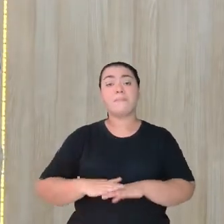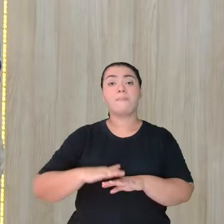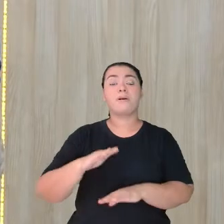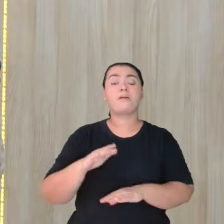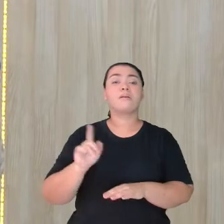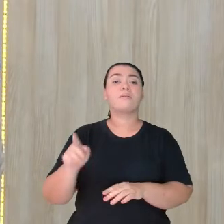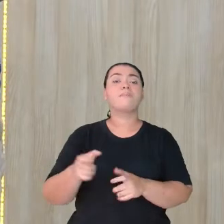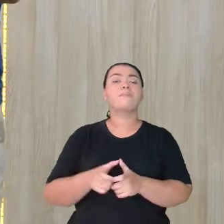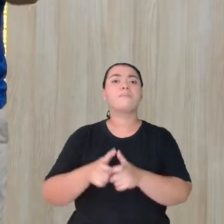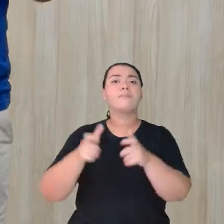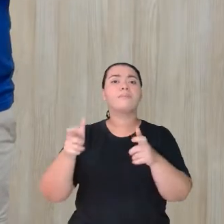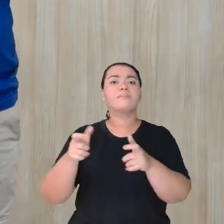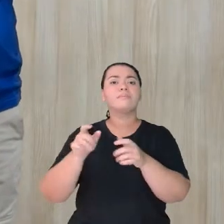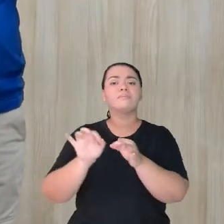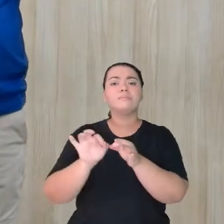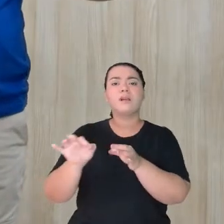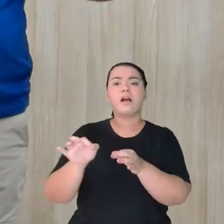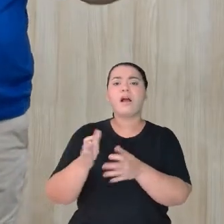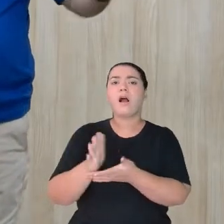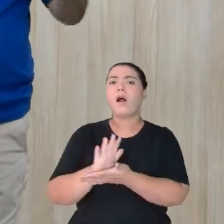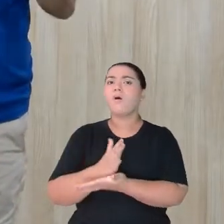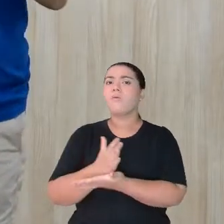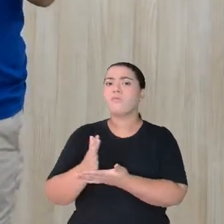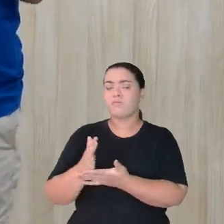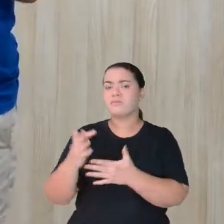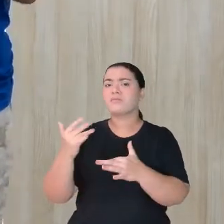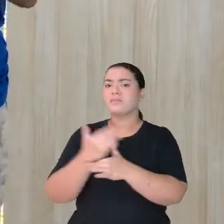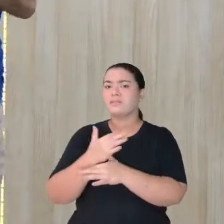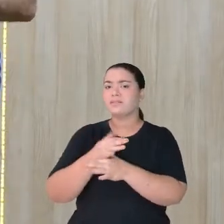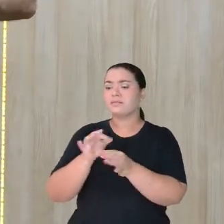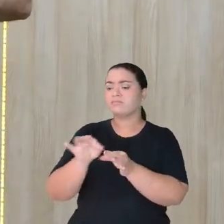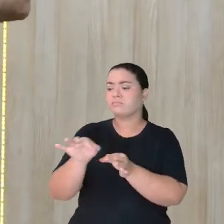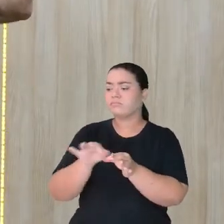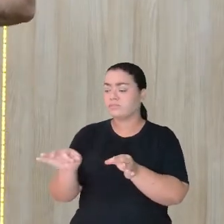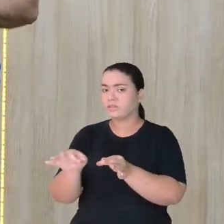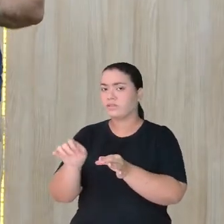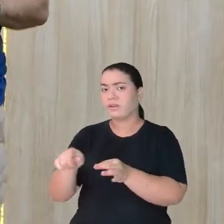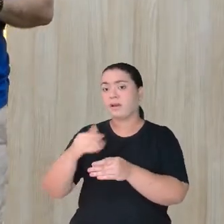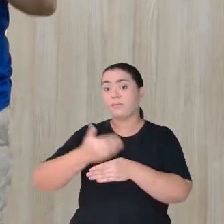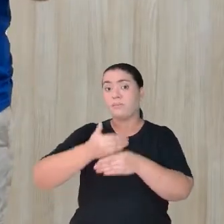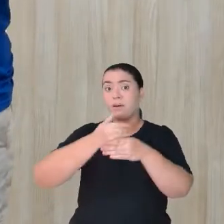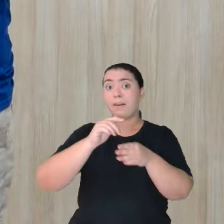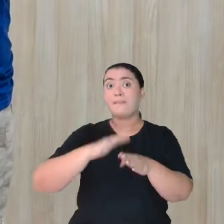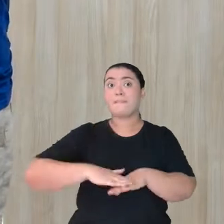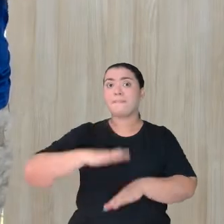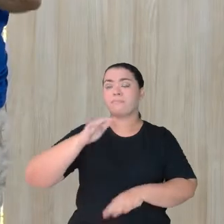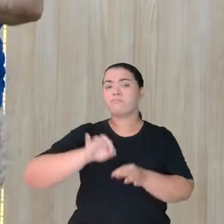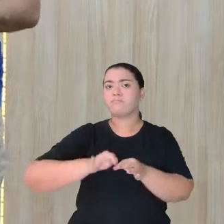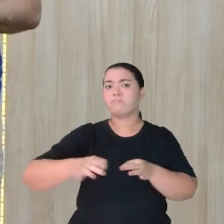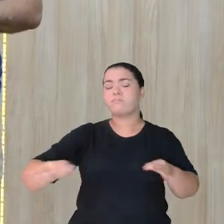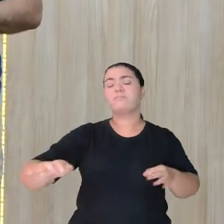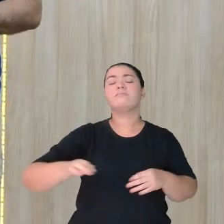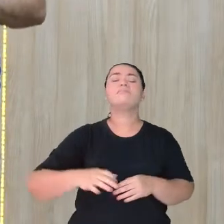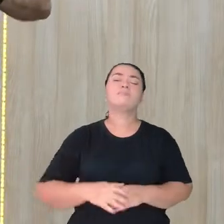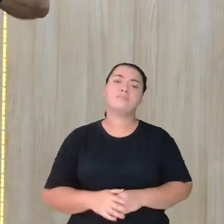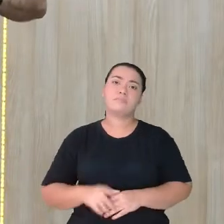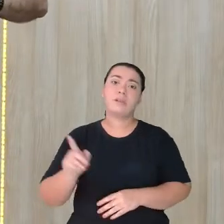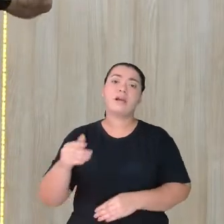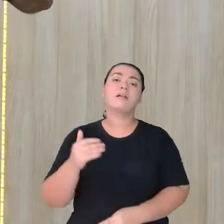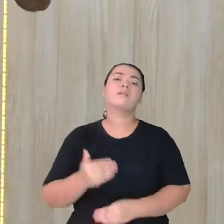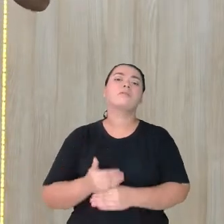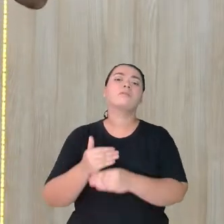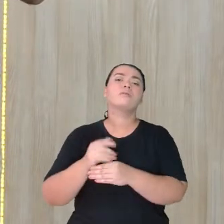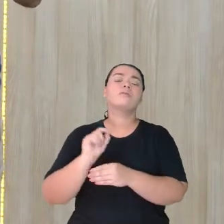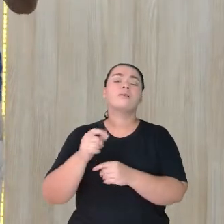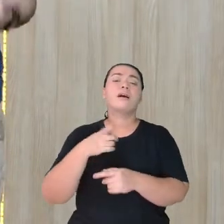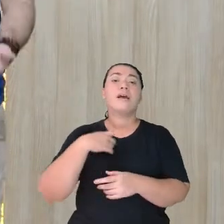distância entre algumas cidades. E um detalhe que a gente viu também é que ela foi construída para